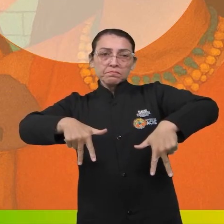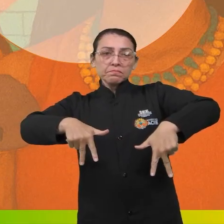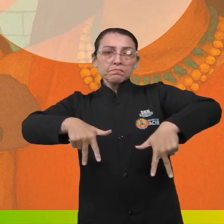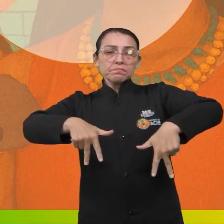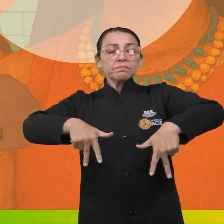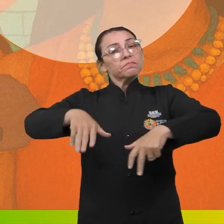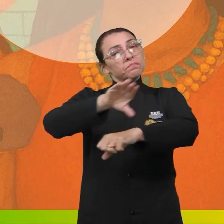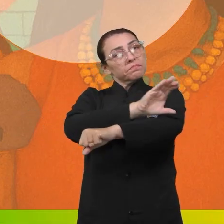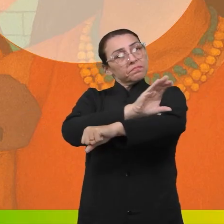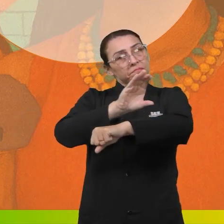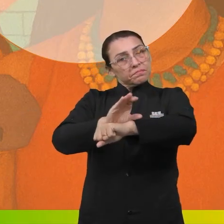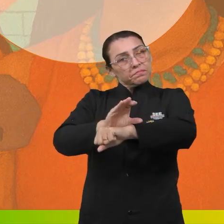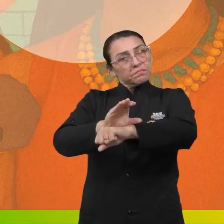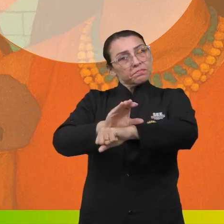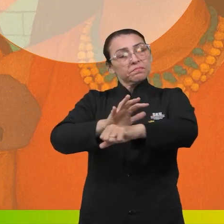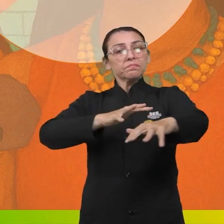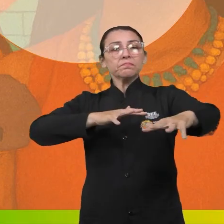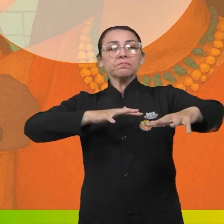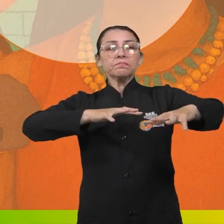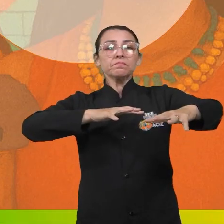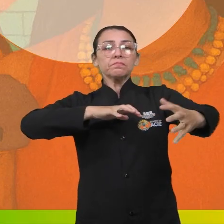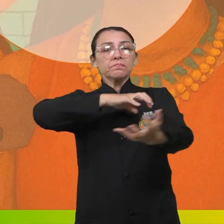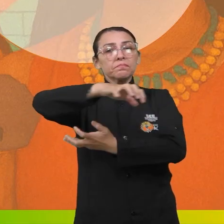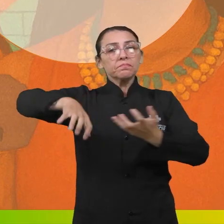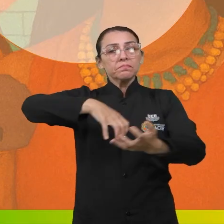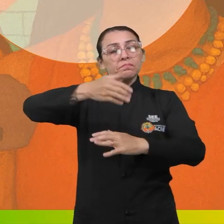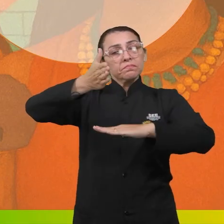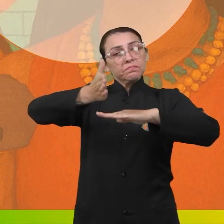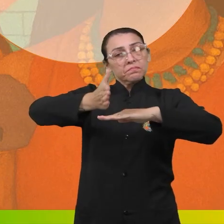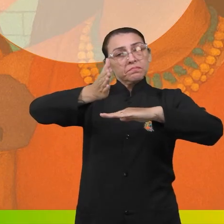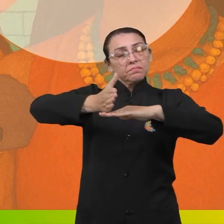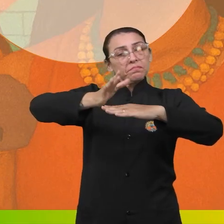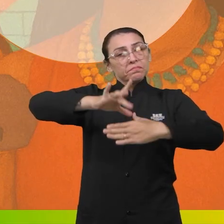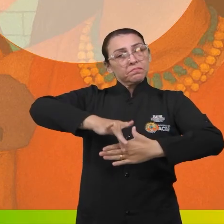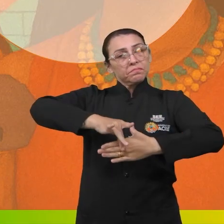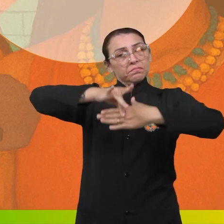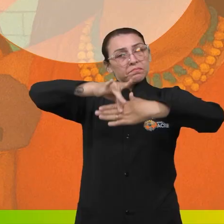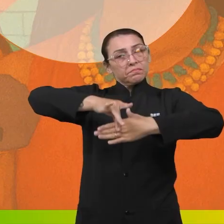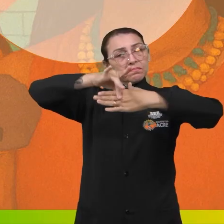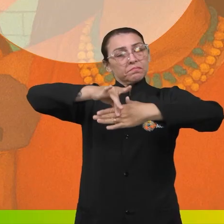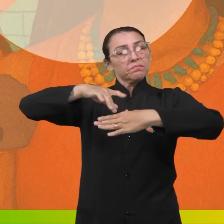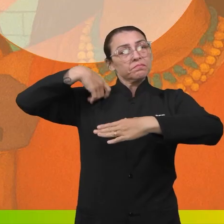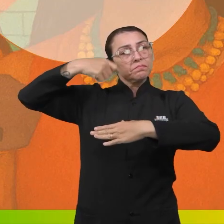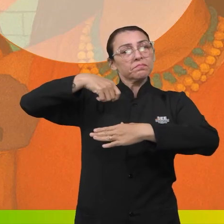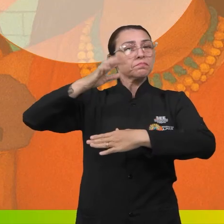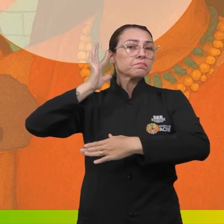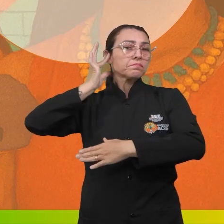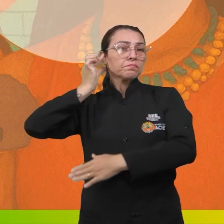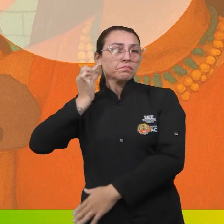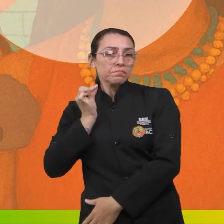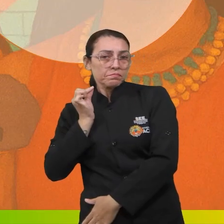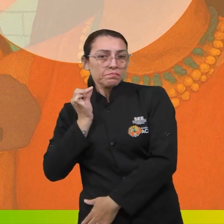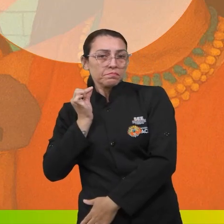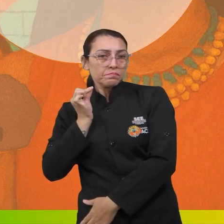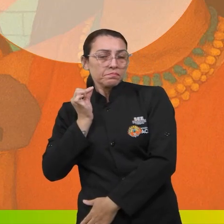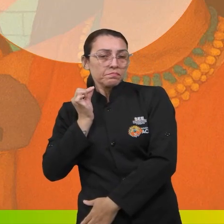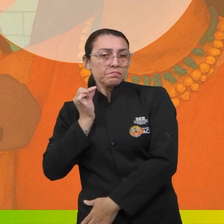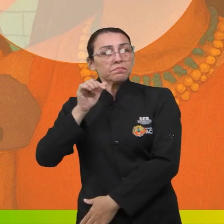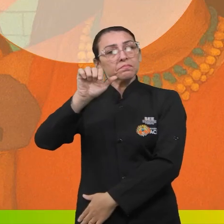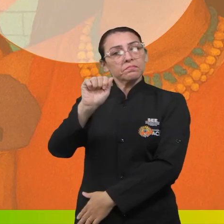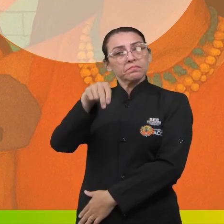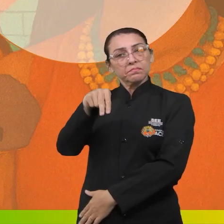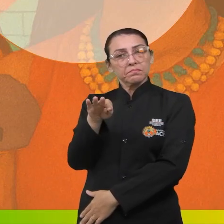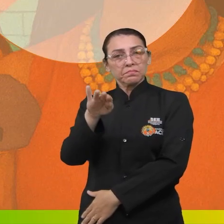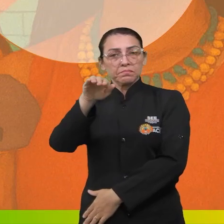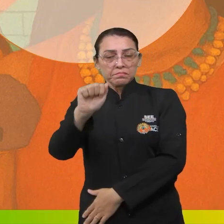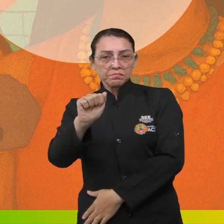etnias e culturas. O movimento modernista brasileiro, liderado por artistas como Tarsila do Amaral e Anita